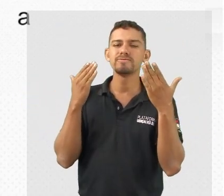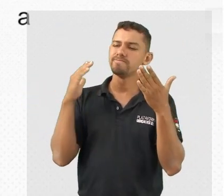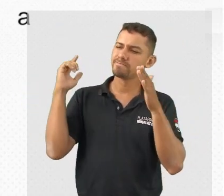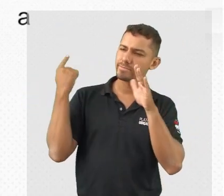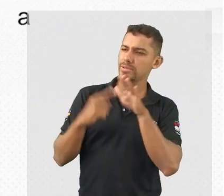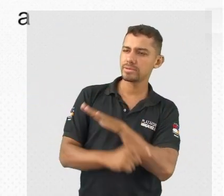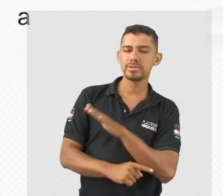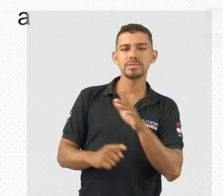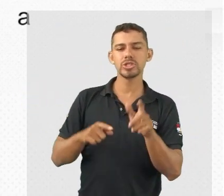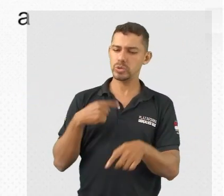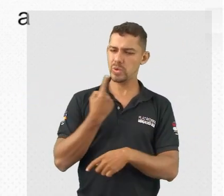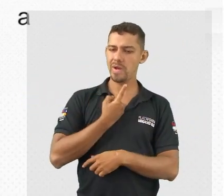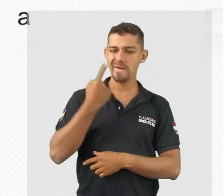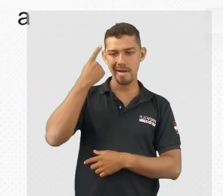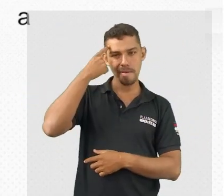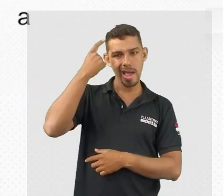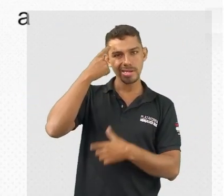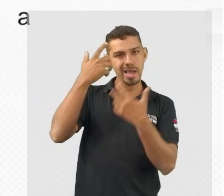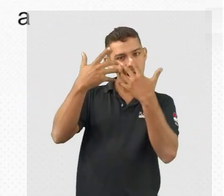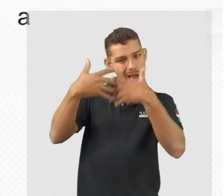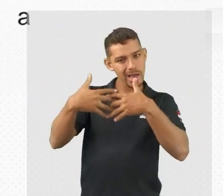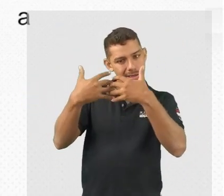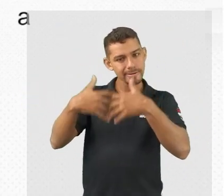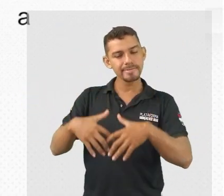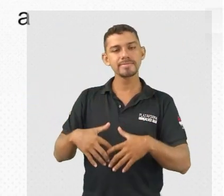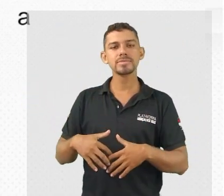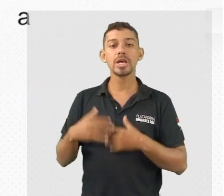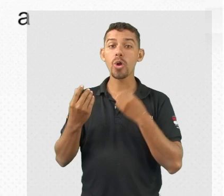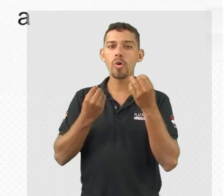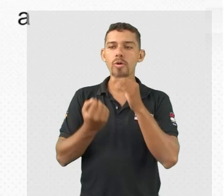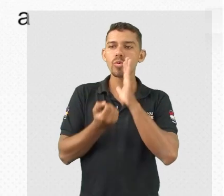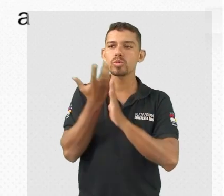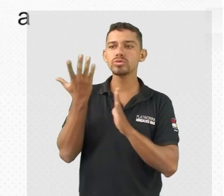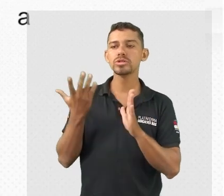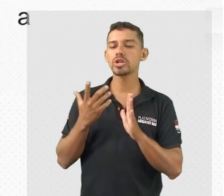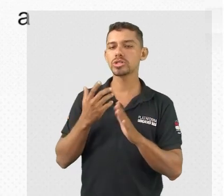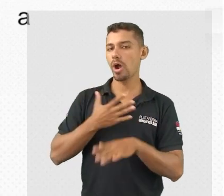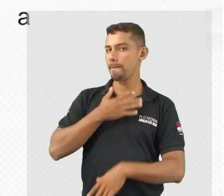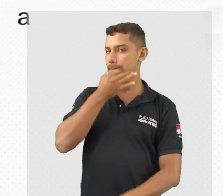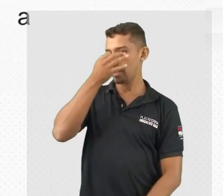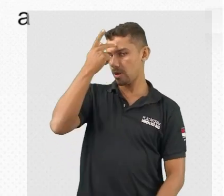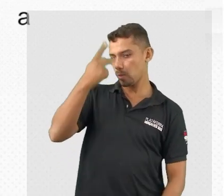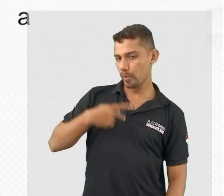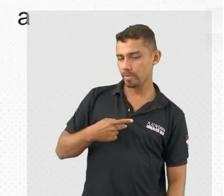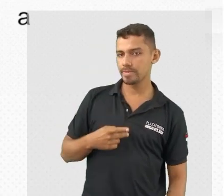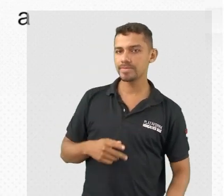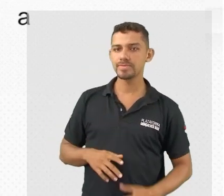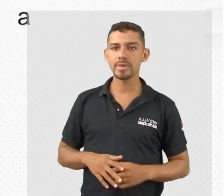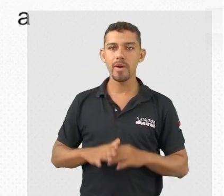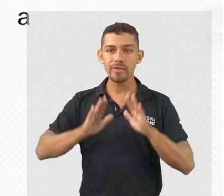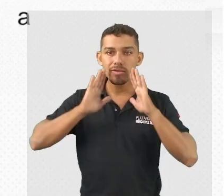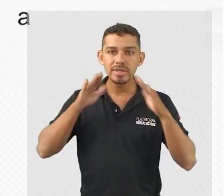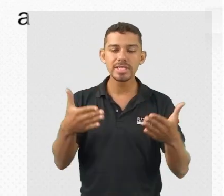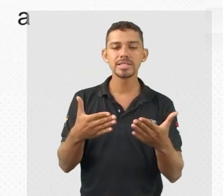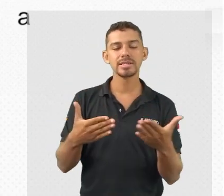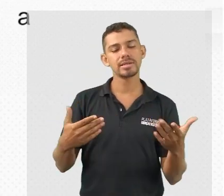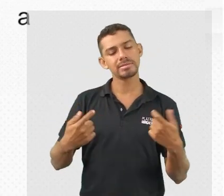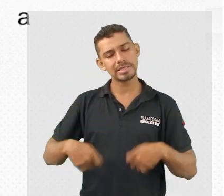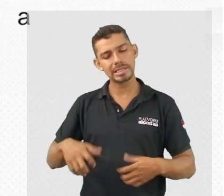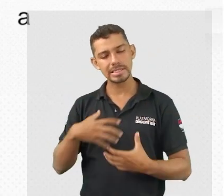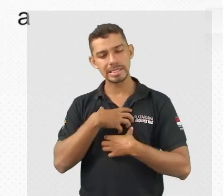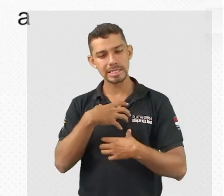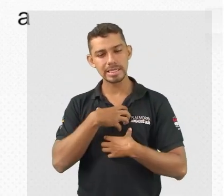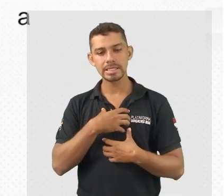na forma como nós vamos pensar e na forma como nós vamos construir a nossa própria opinião. E aí, nesse sentido, nós temos que ter